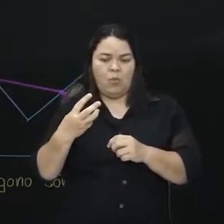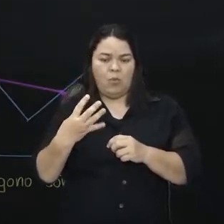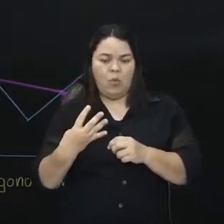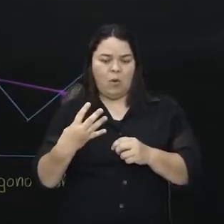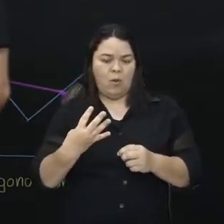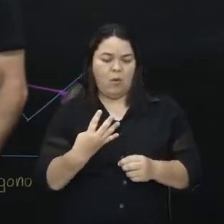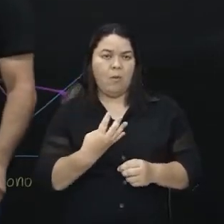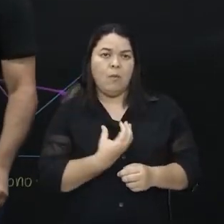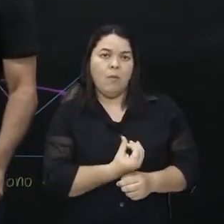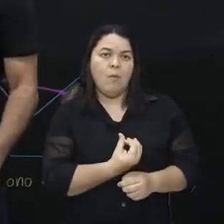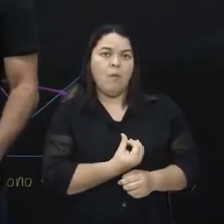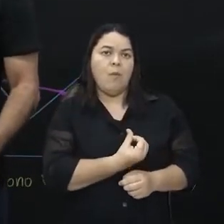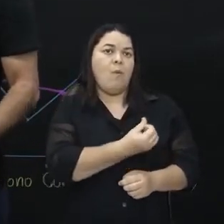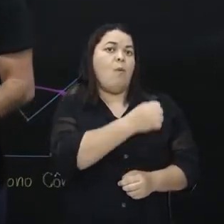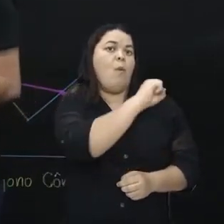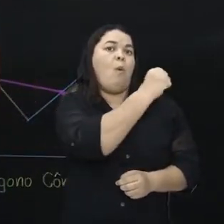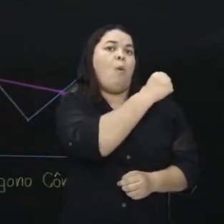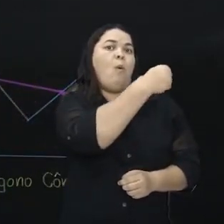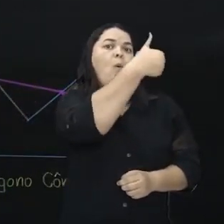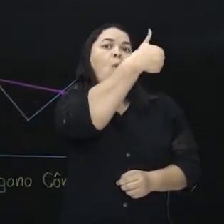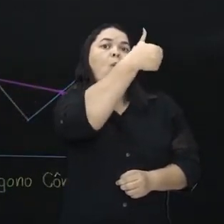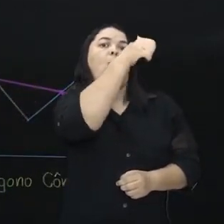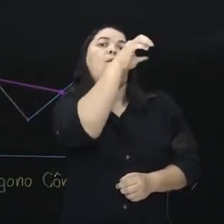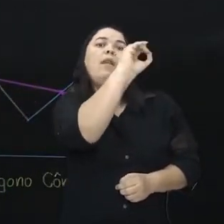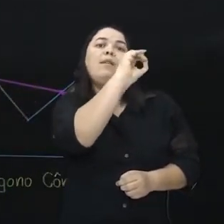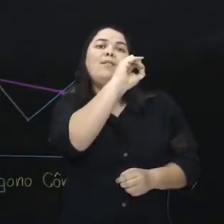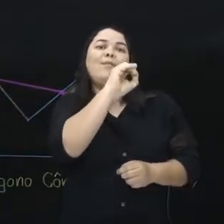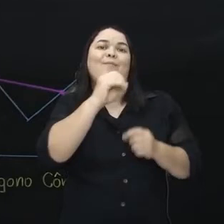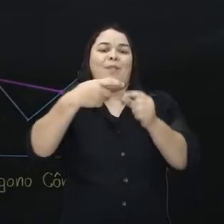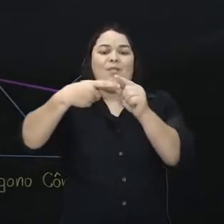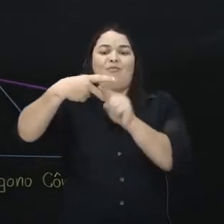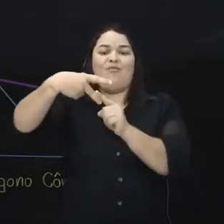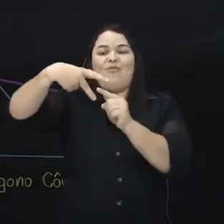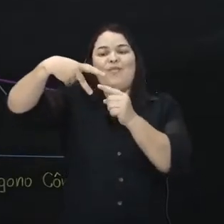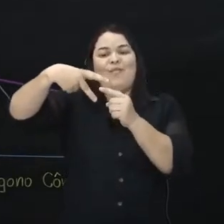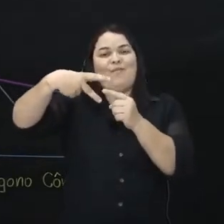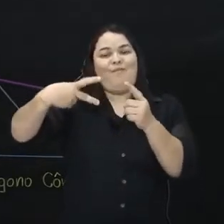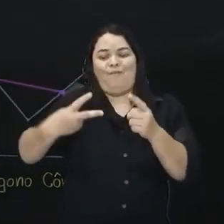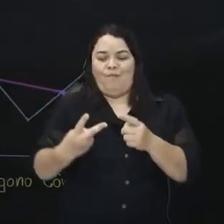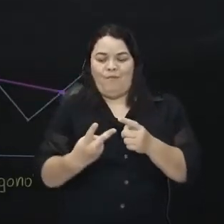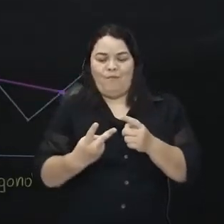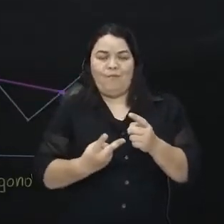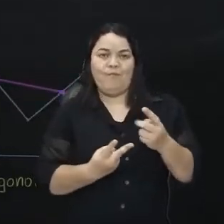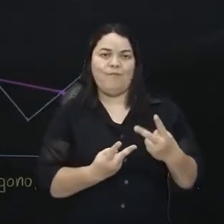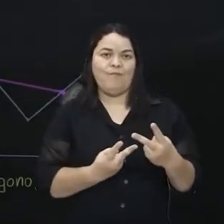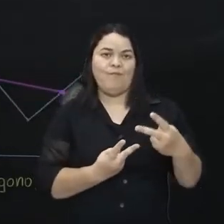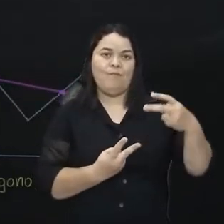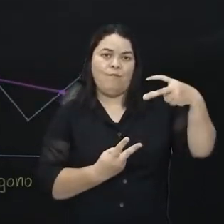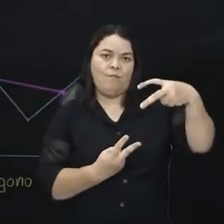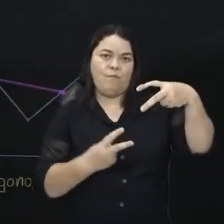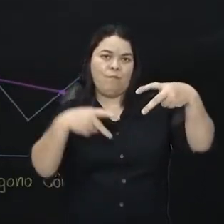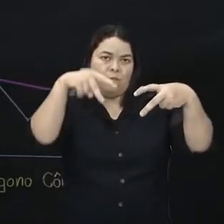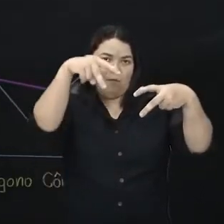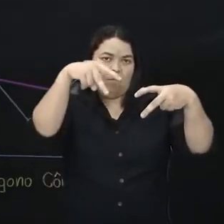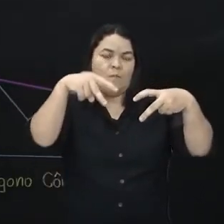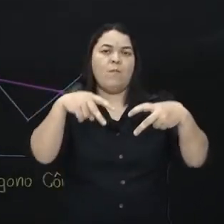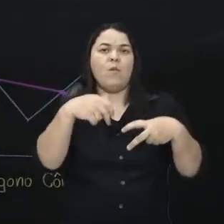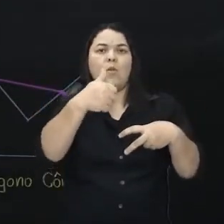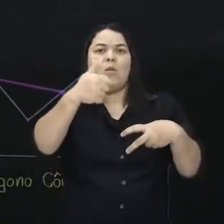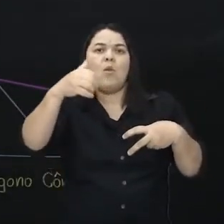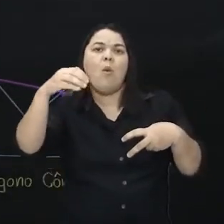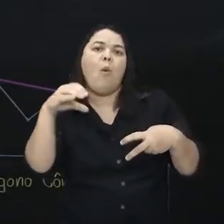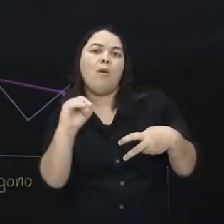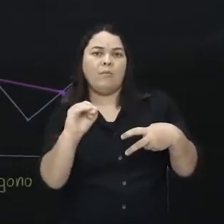8, 10 lados, tá bom? E aí eu te pergunto, será que essa estrelinha, será que esse decágono, do jeito